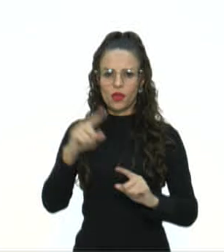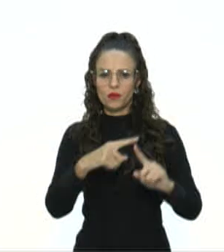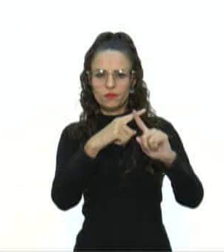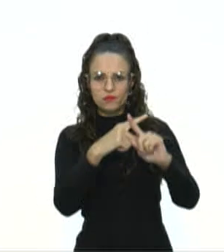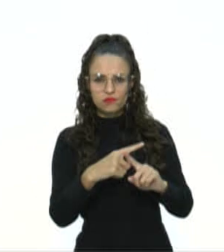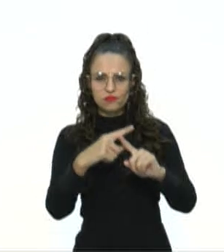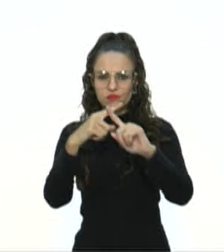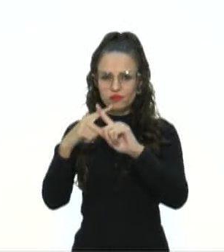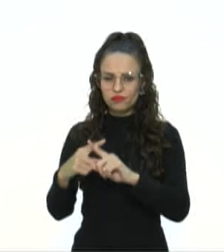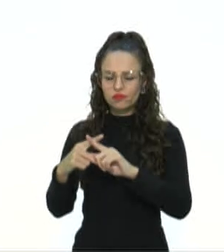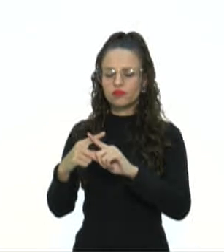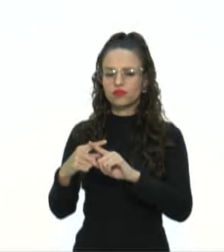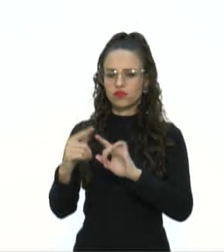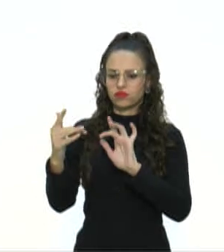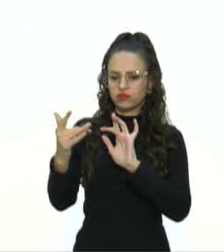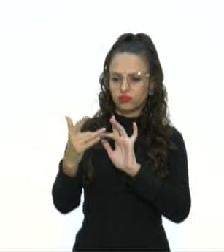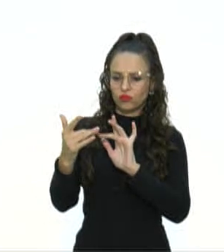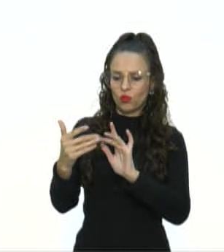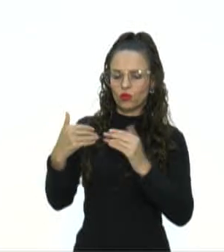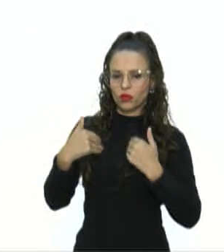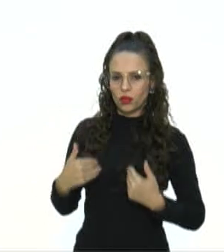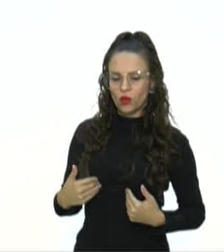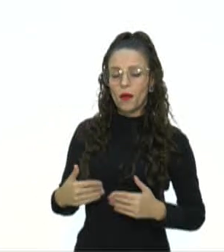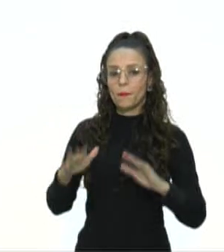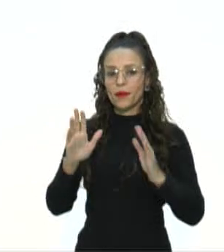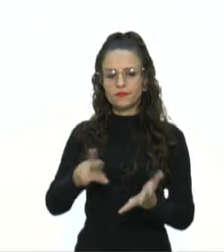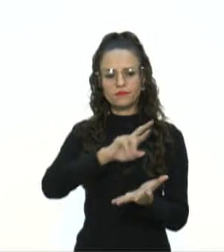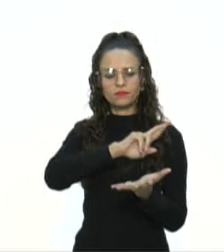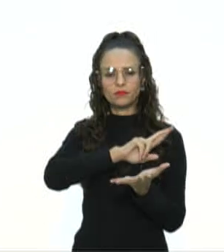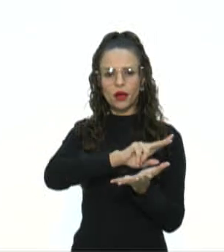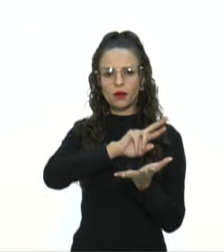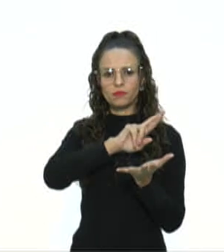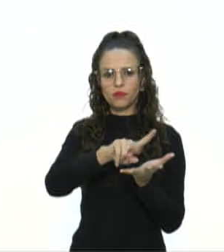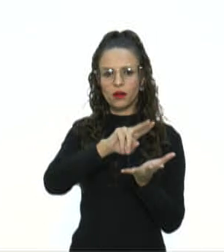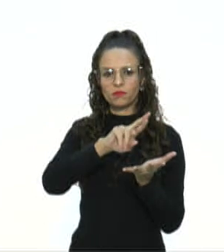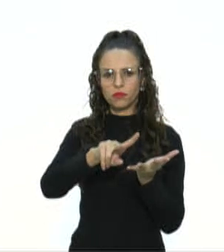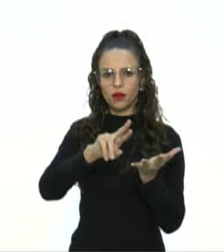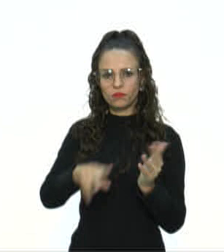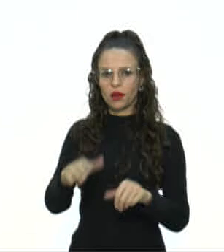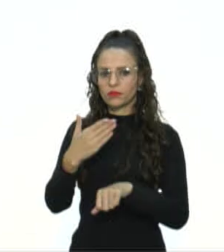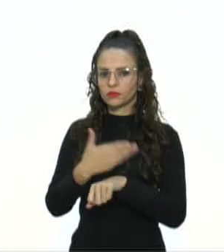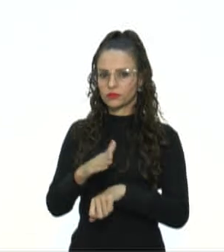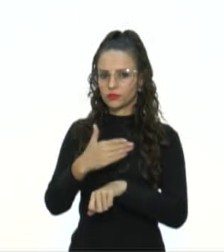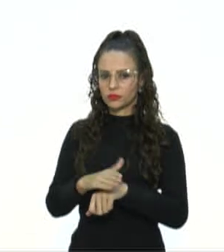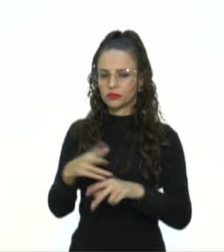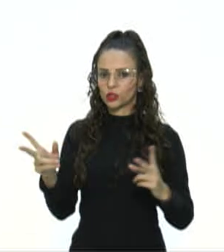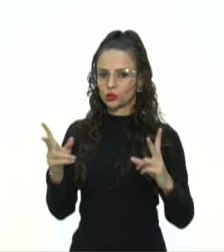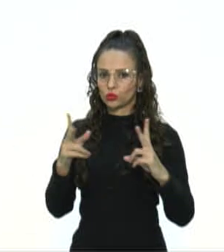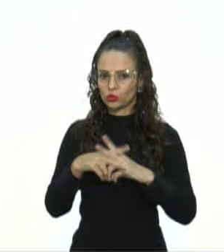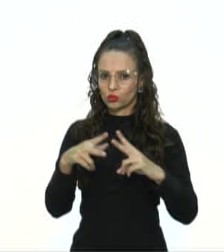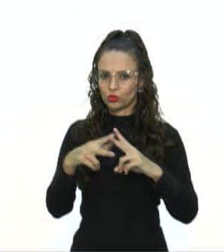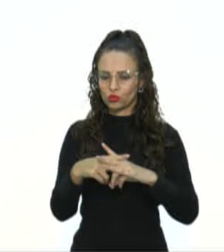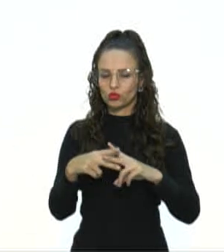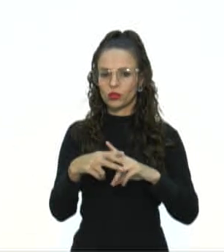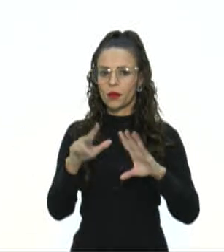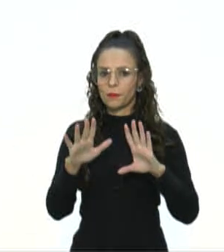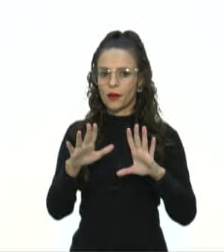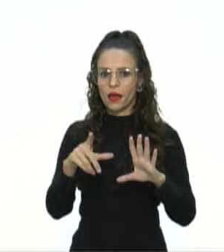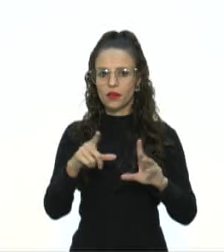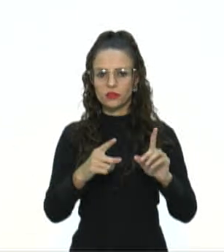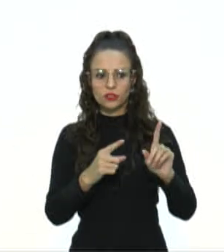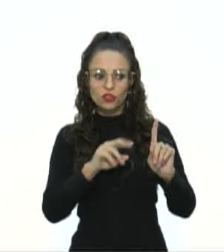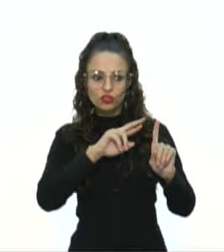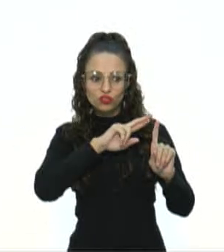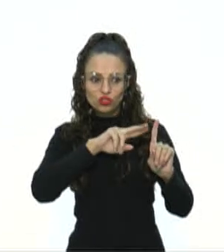de contato que permitem uma ampla variedade de técnicas e habilidades de lutas, a partir da mistura de vários